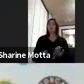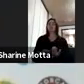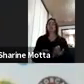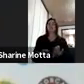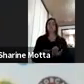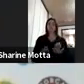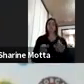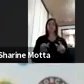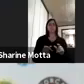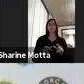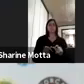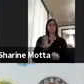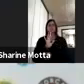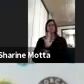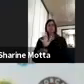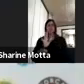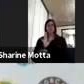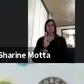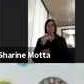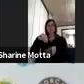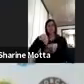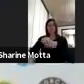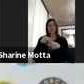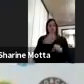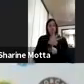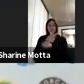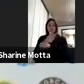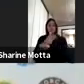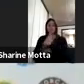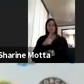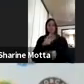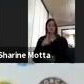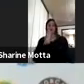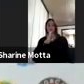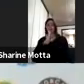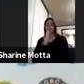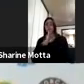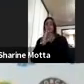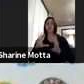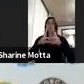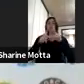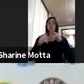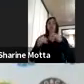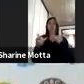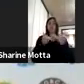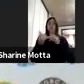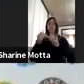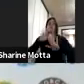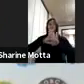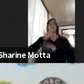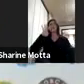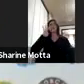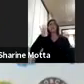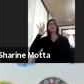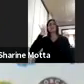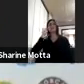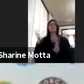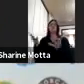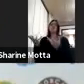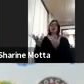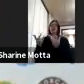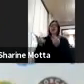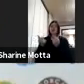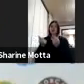vídeo falou. Ela comentando aqui comigo aqui durante a entrevista, as pessoas vão atrás de um sonho e acabam